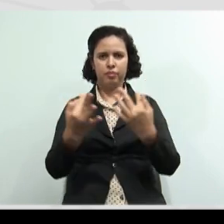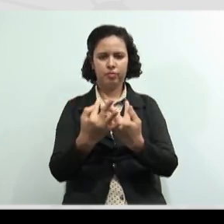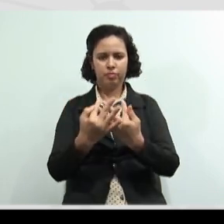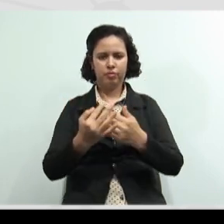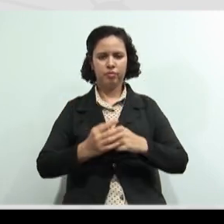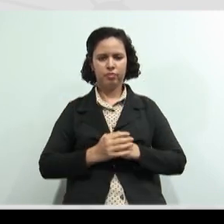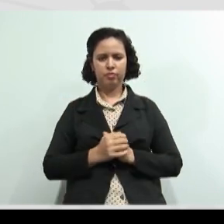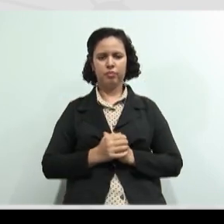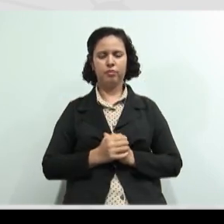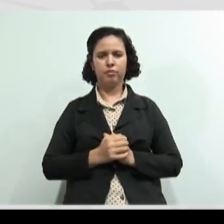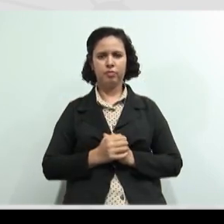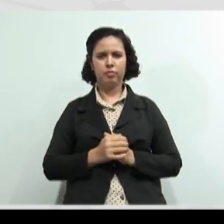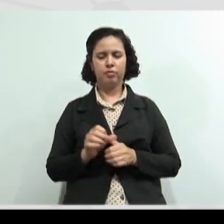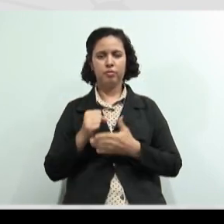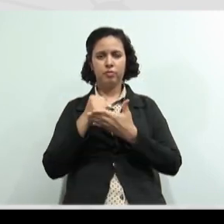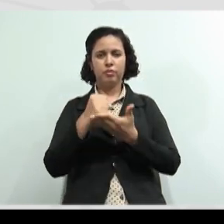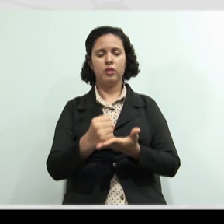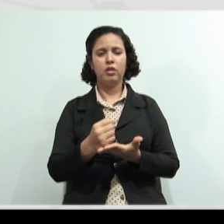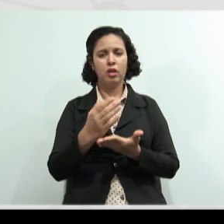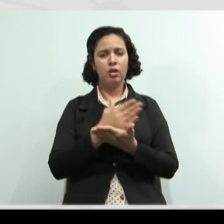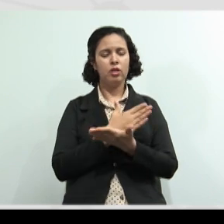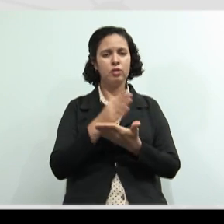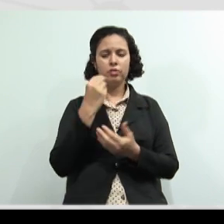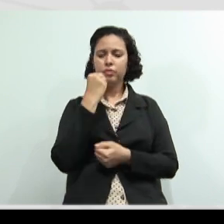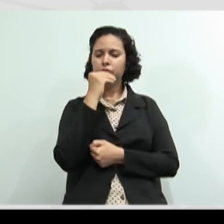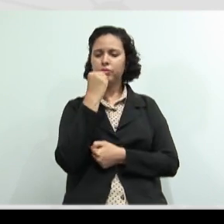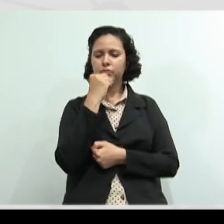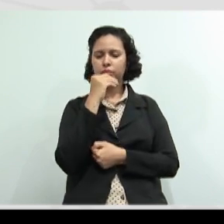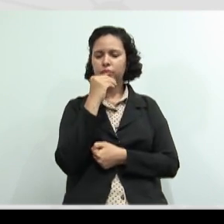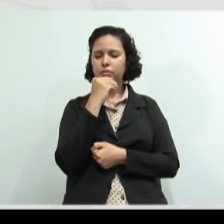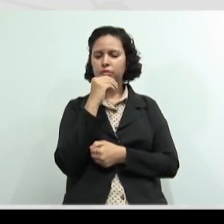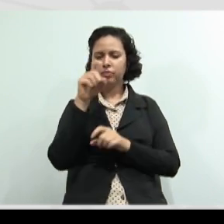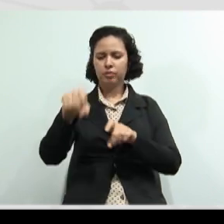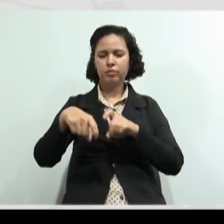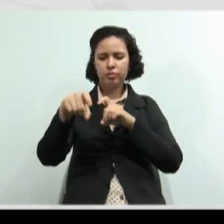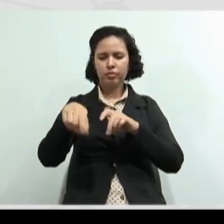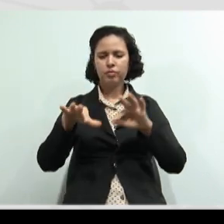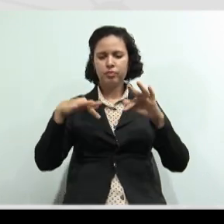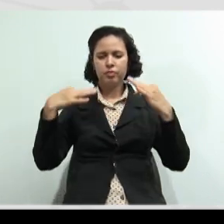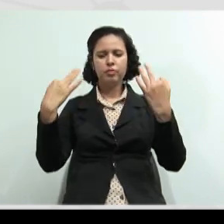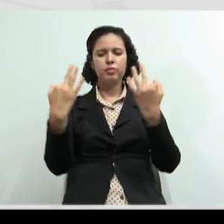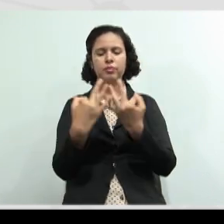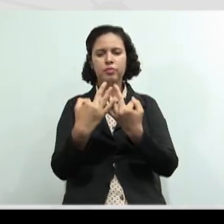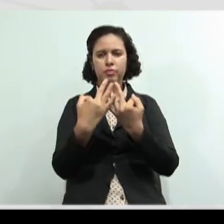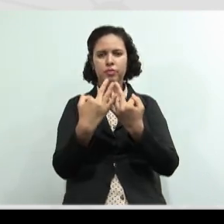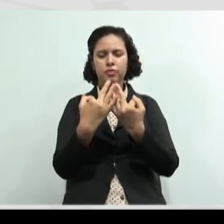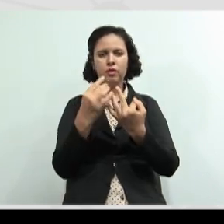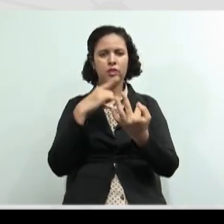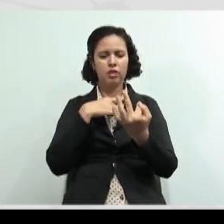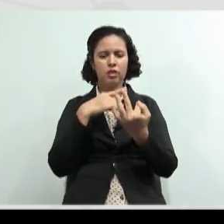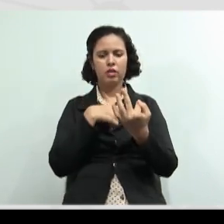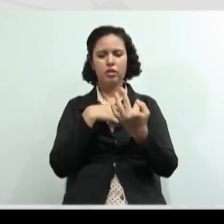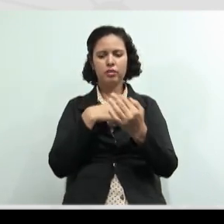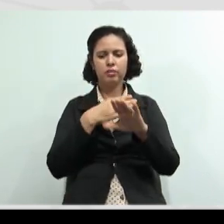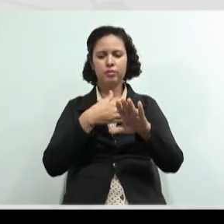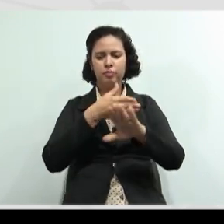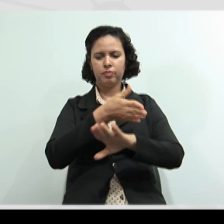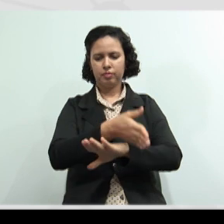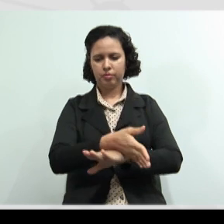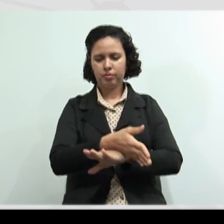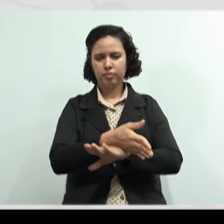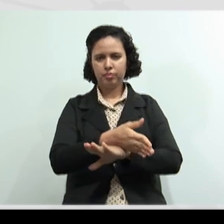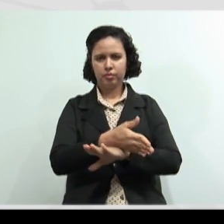aula de hoje nós apresentamos algumas vantagens de ser um agricultor familiar. O agricultor familiar tem acesso a